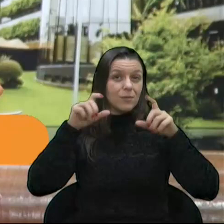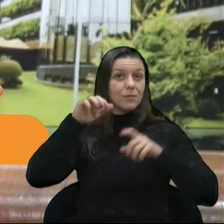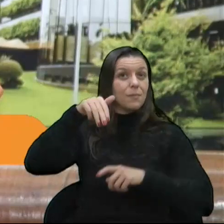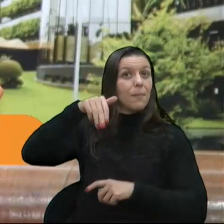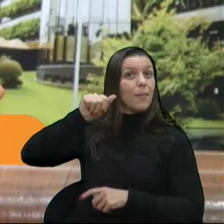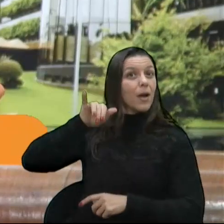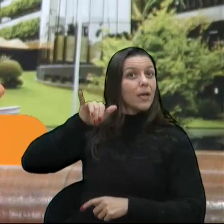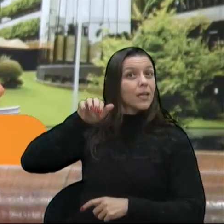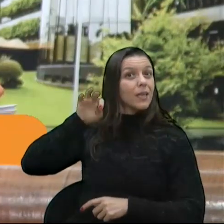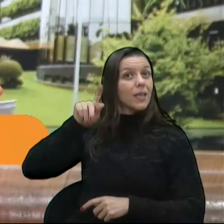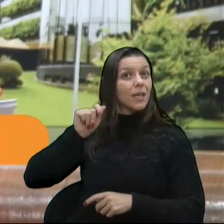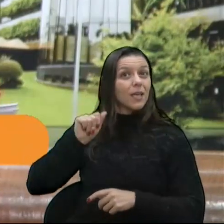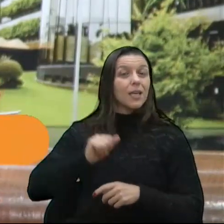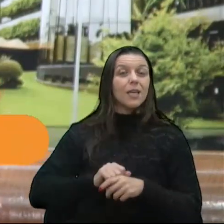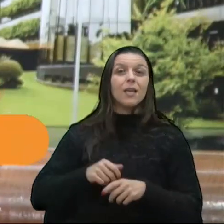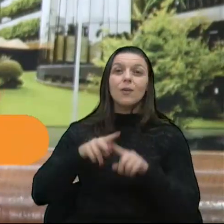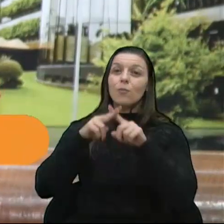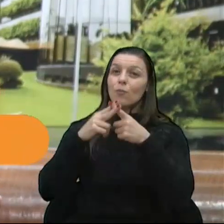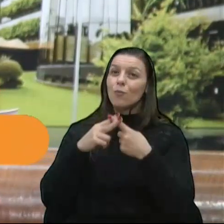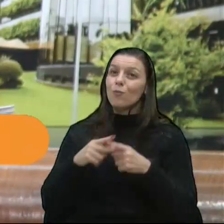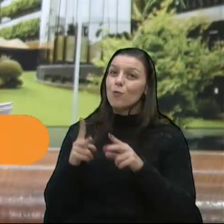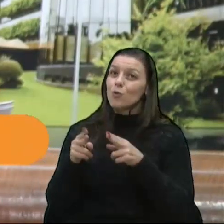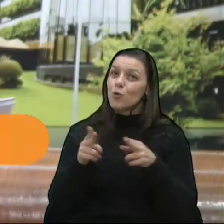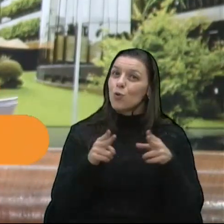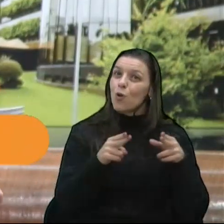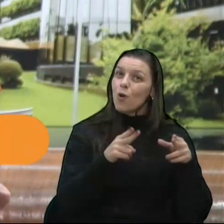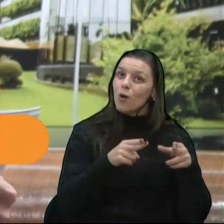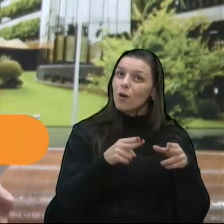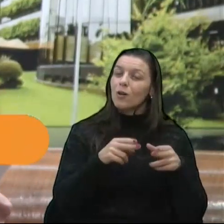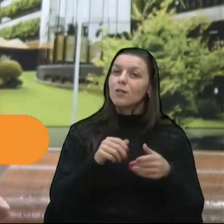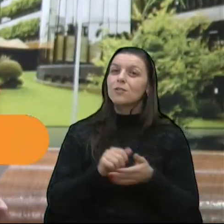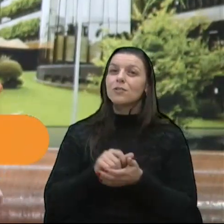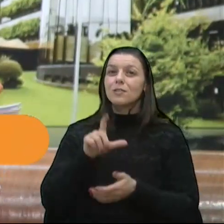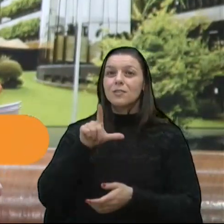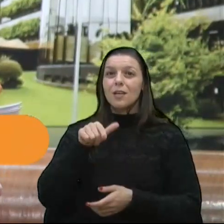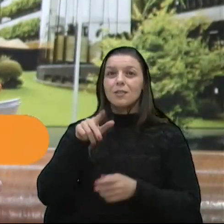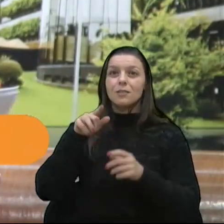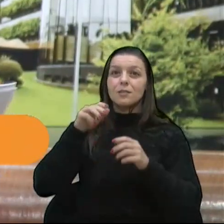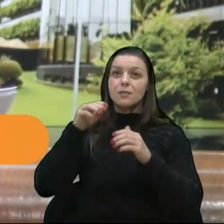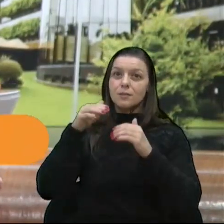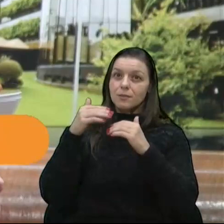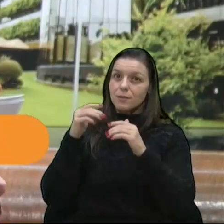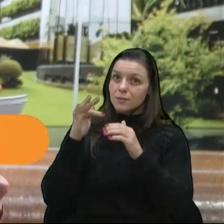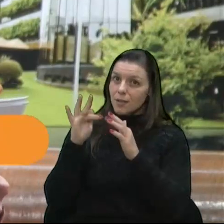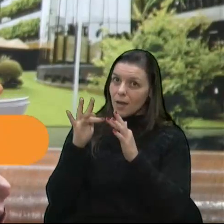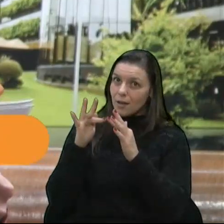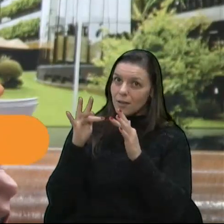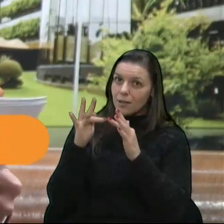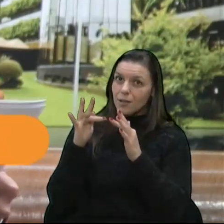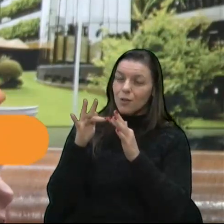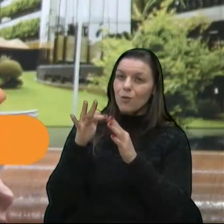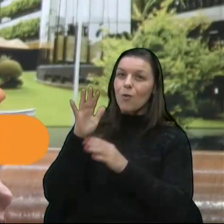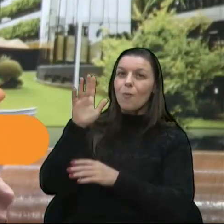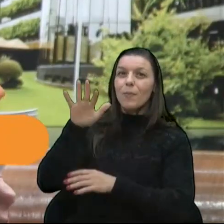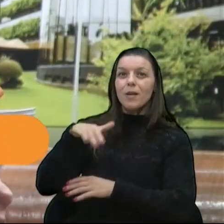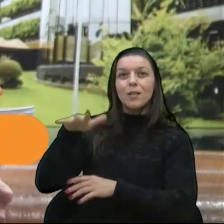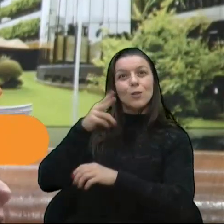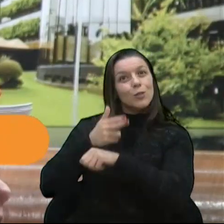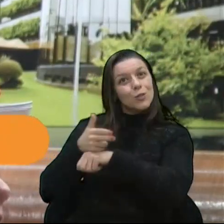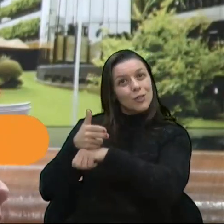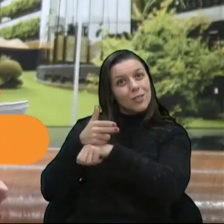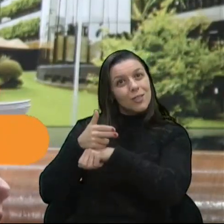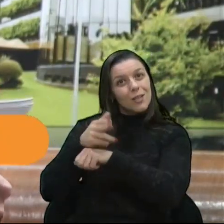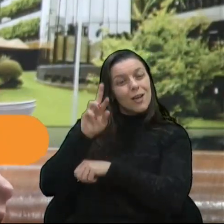Operador de corte, Jusley Risse. Benito Risse, técnico. Gustavo Montemeso, operador de câmera.